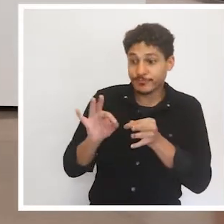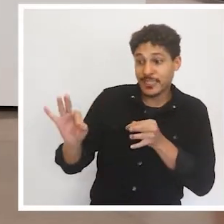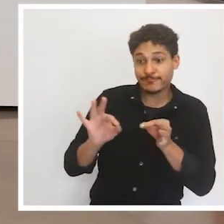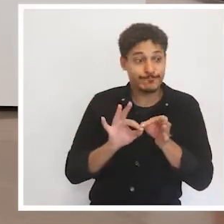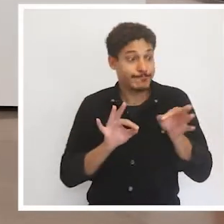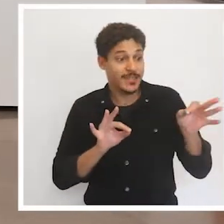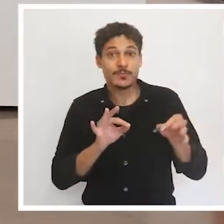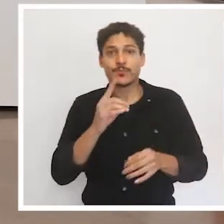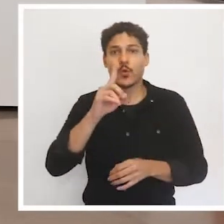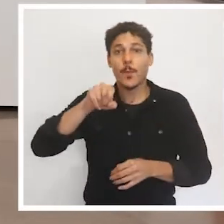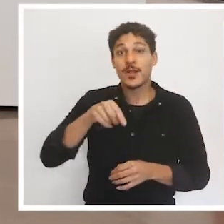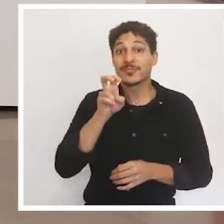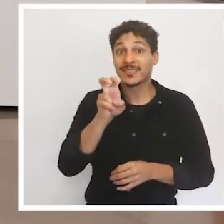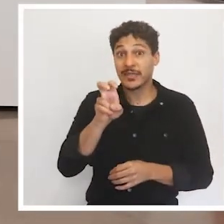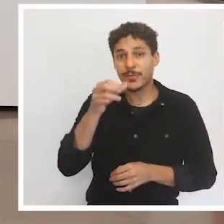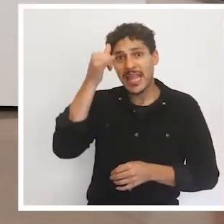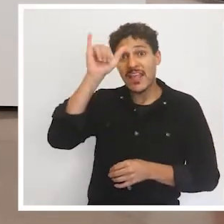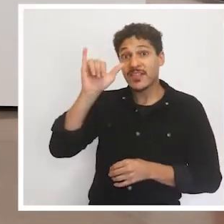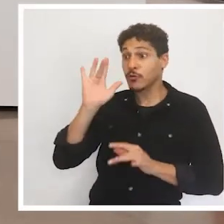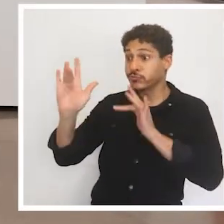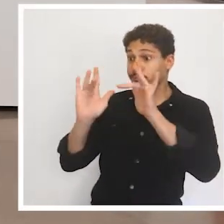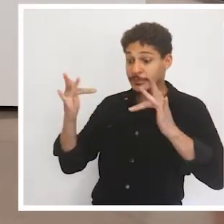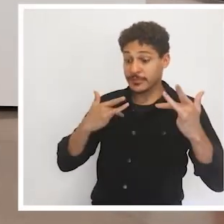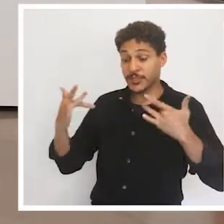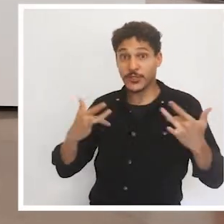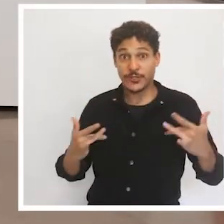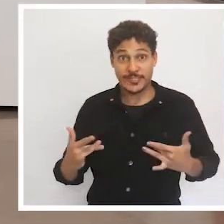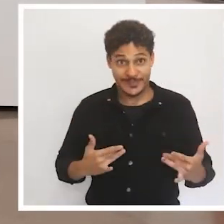de 1,5 metro e evite contato físico.